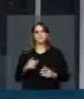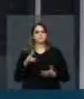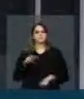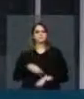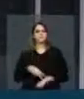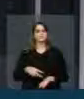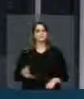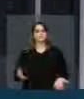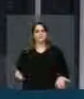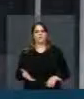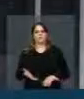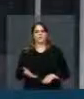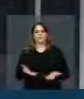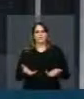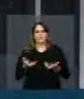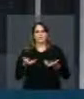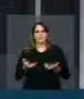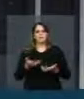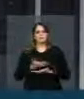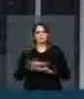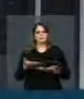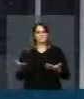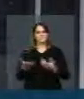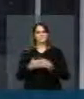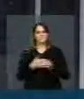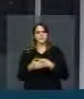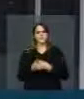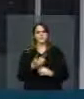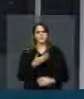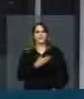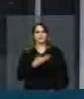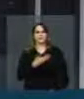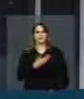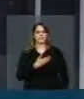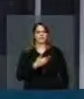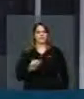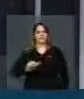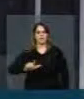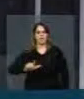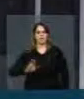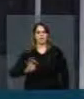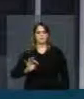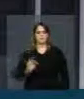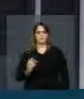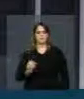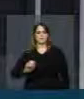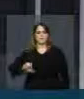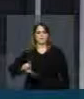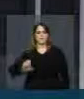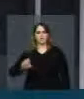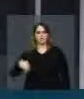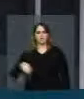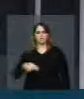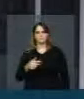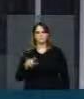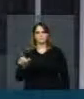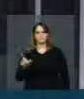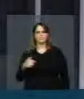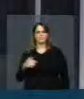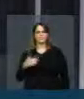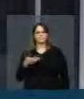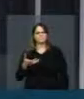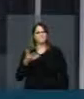hoje, meus queridos amigos Albertinho Brock e Elton Weber, fiz questão,